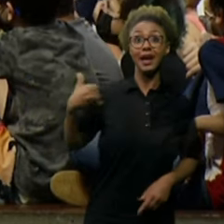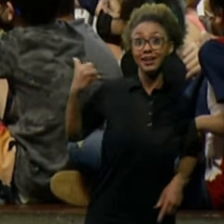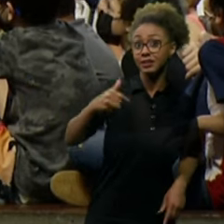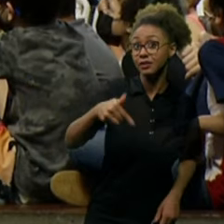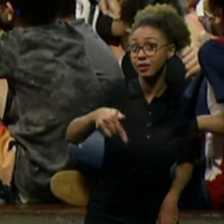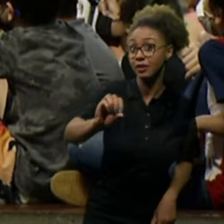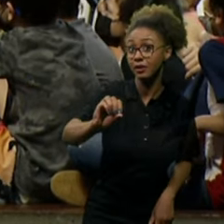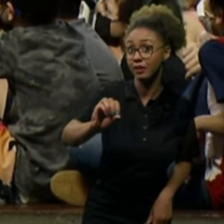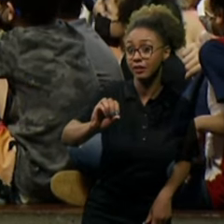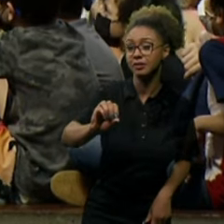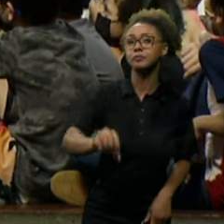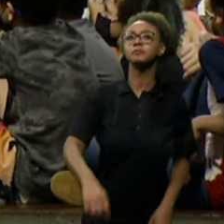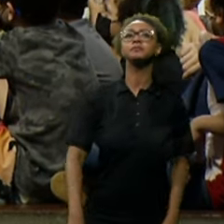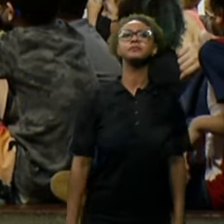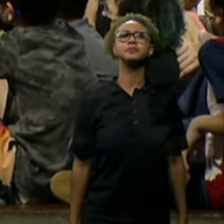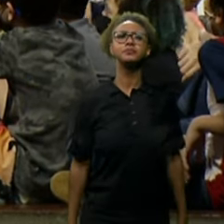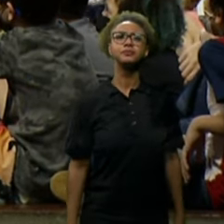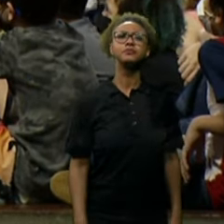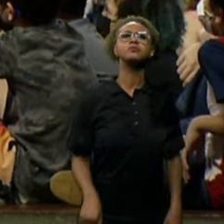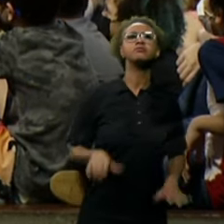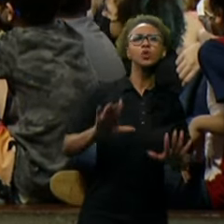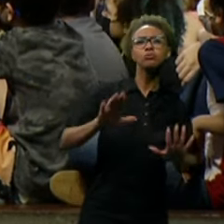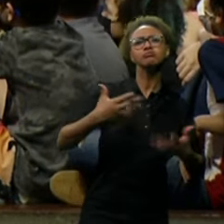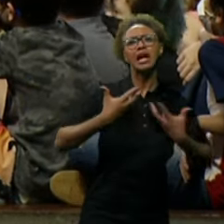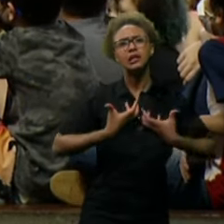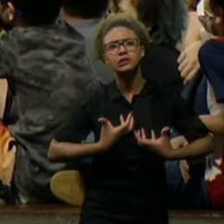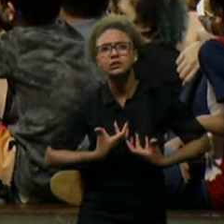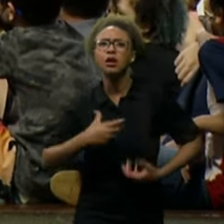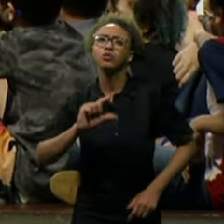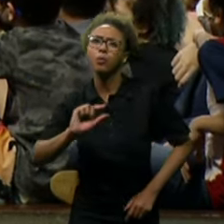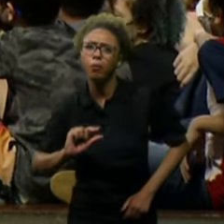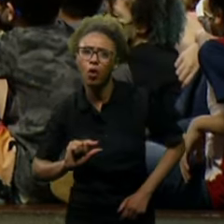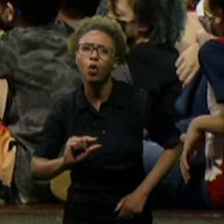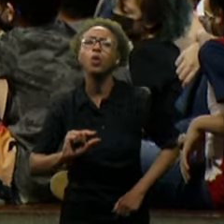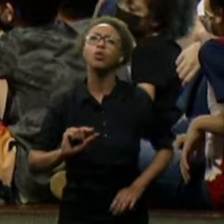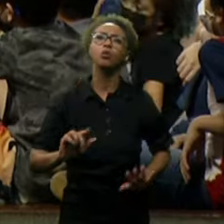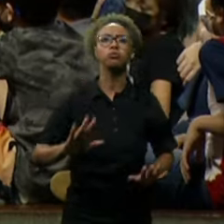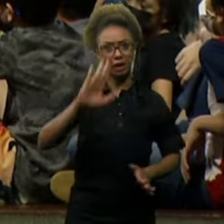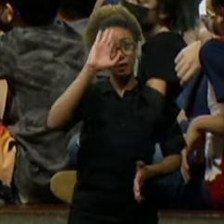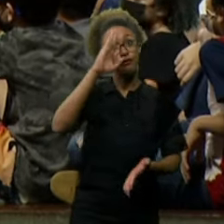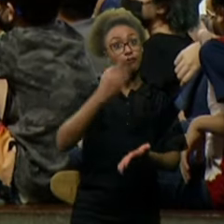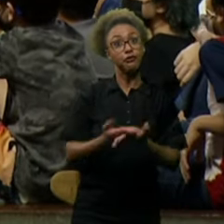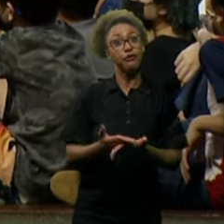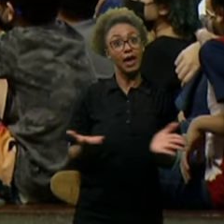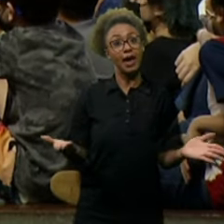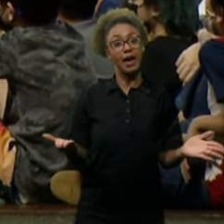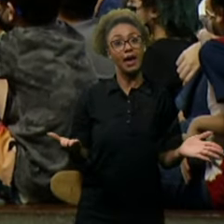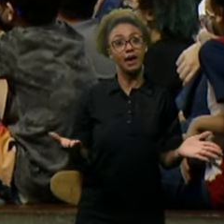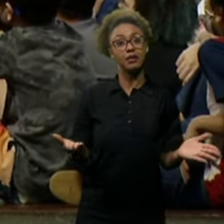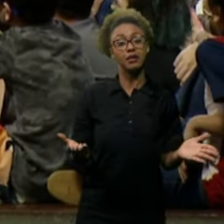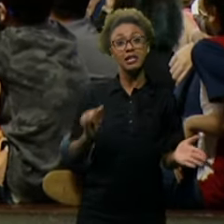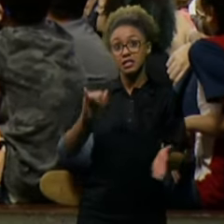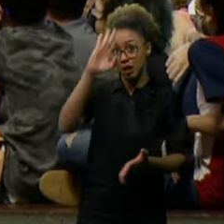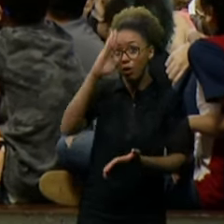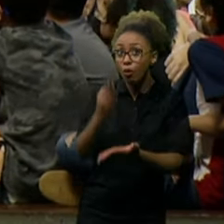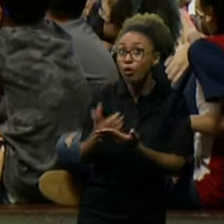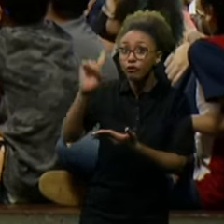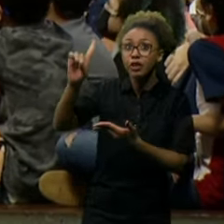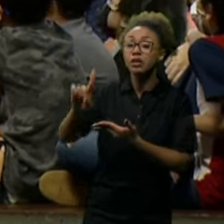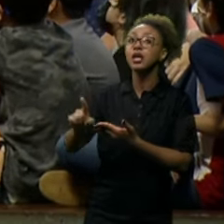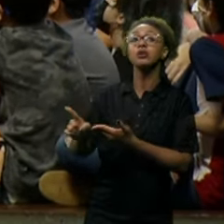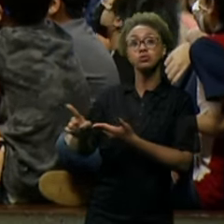donos é um pouquinho enfadado com muita fé porque a vida de Cristo e confia no seu engordaram